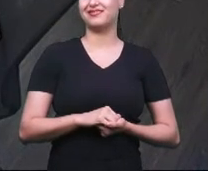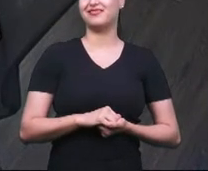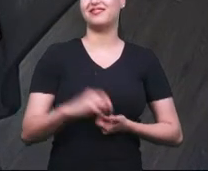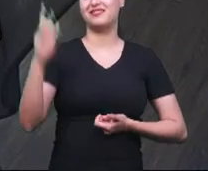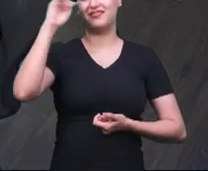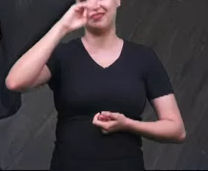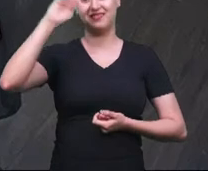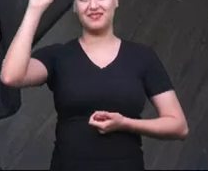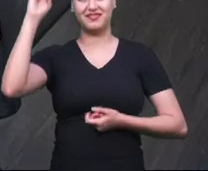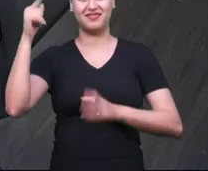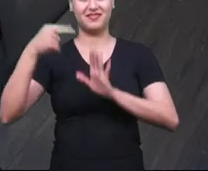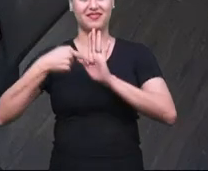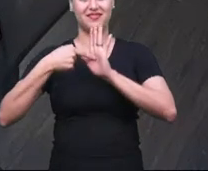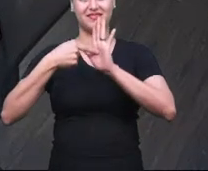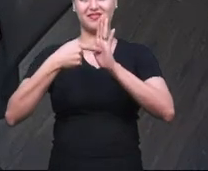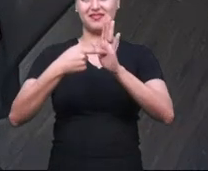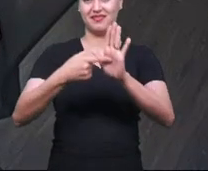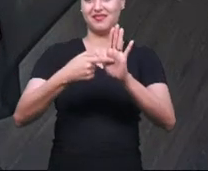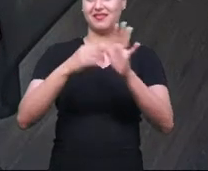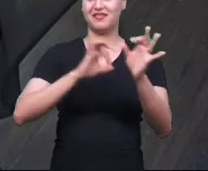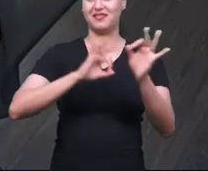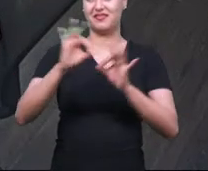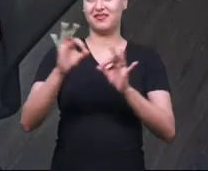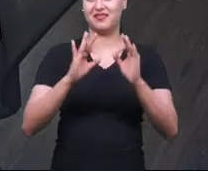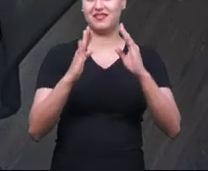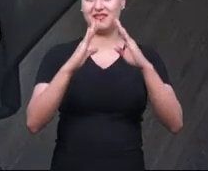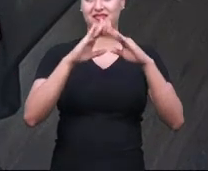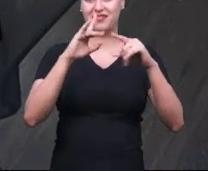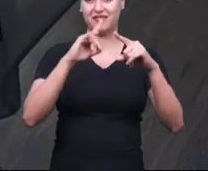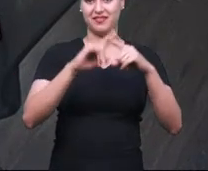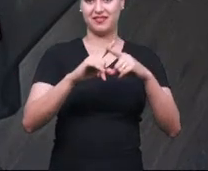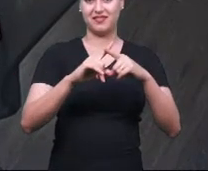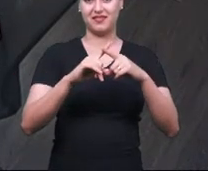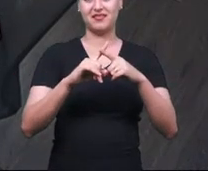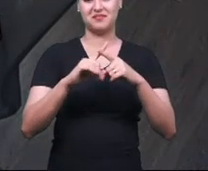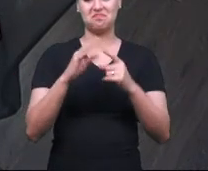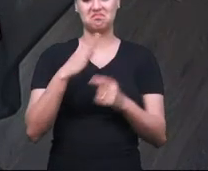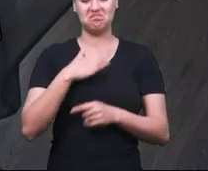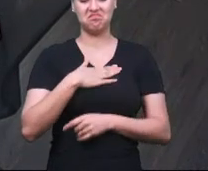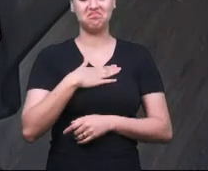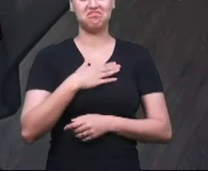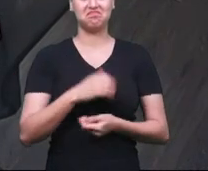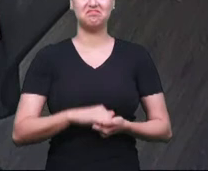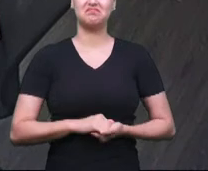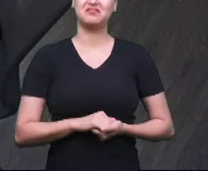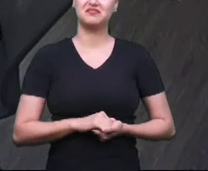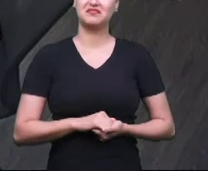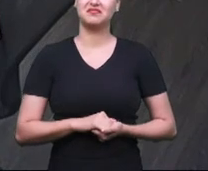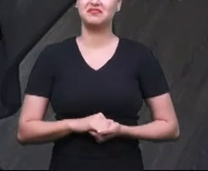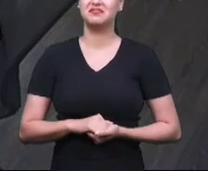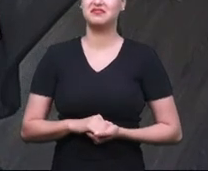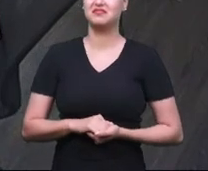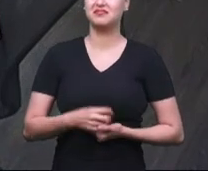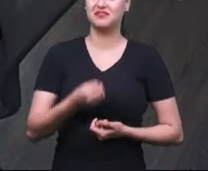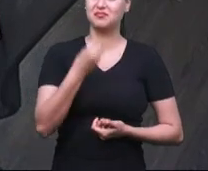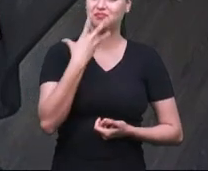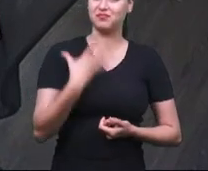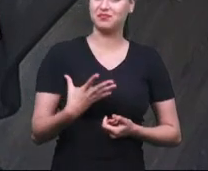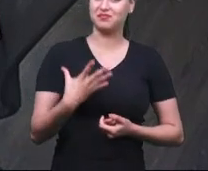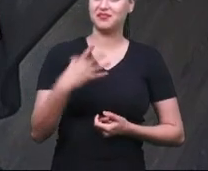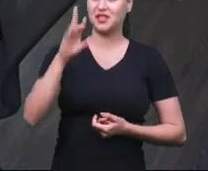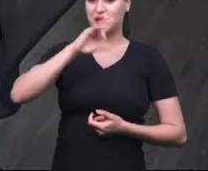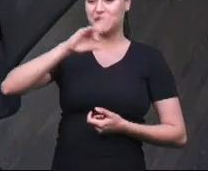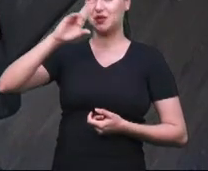mim. Né? E coisa boa é quando o pastor sabe que ele está numa igreja onde o senhor o colocou,